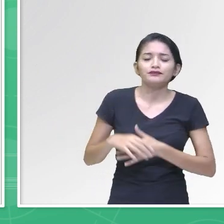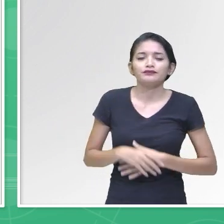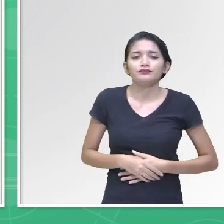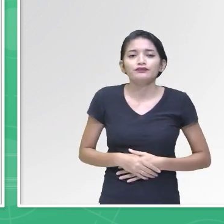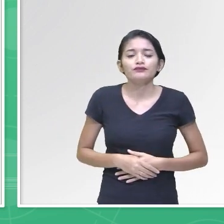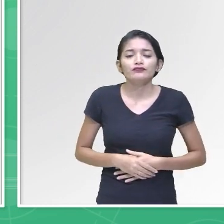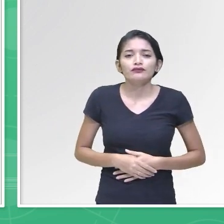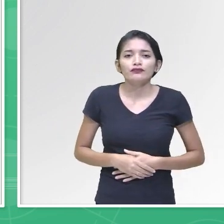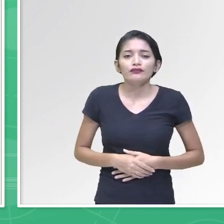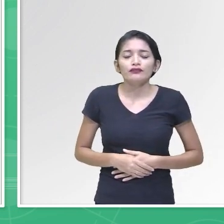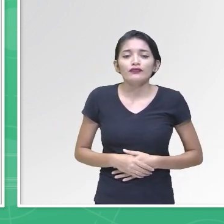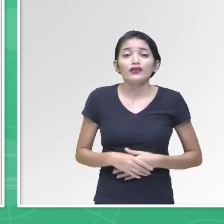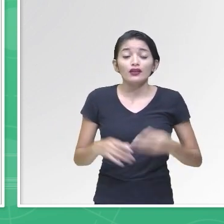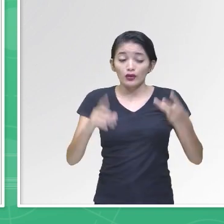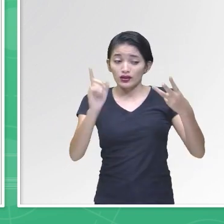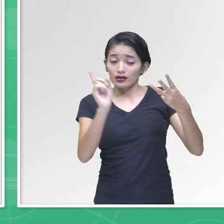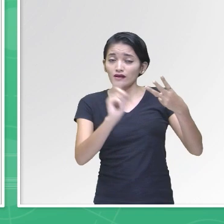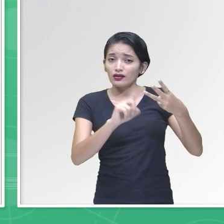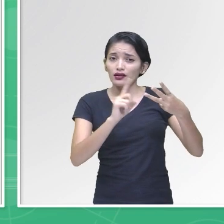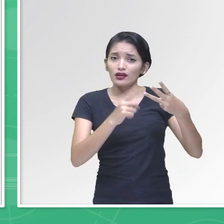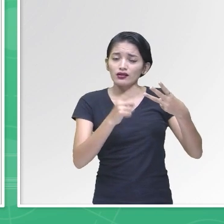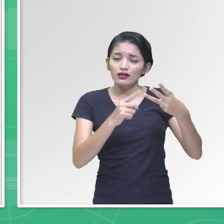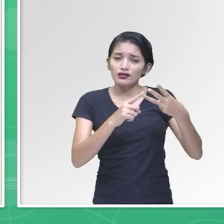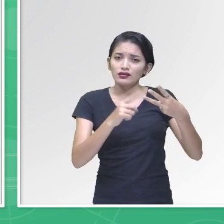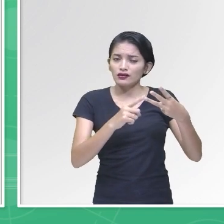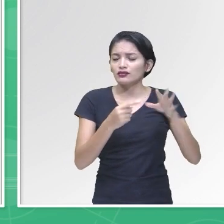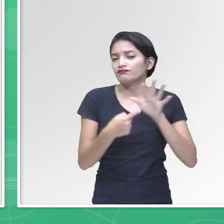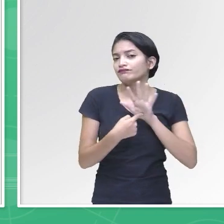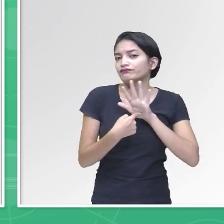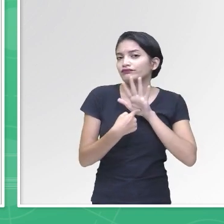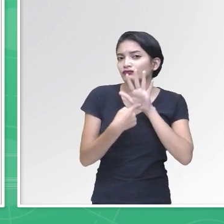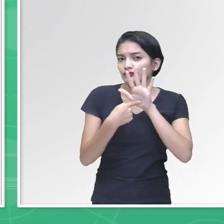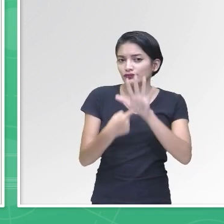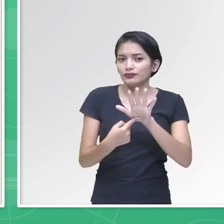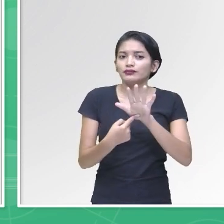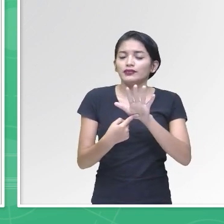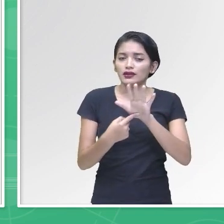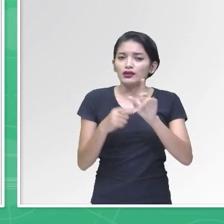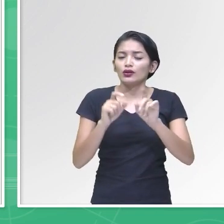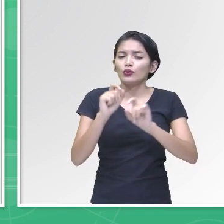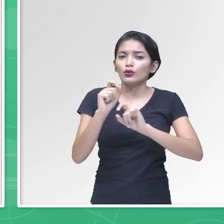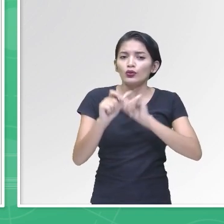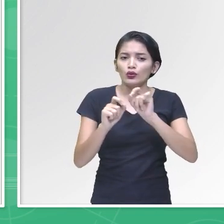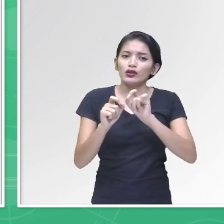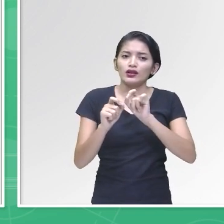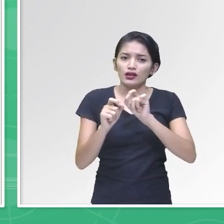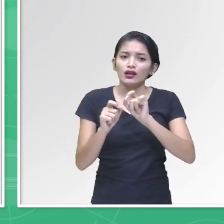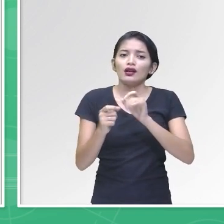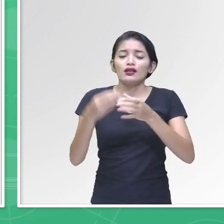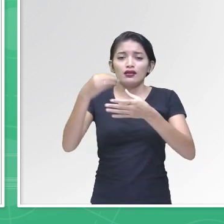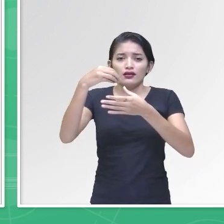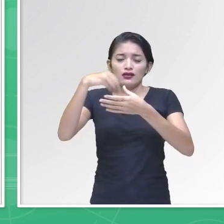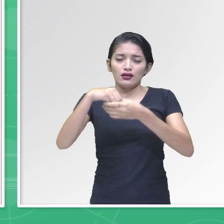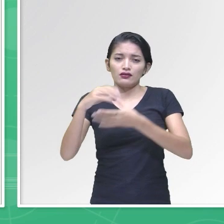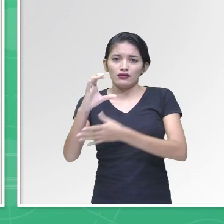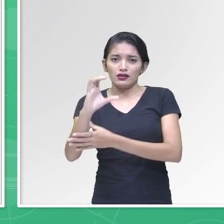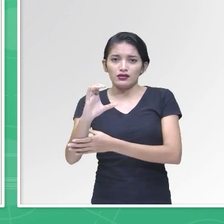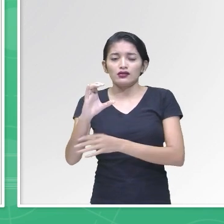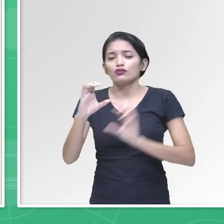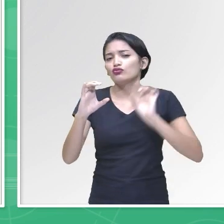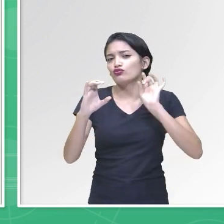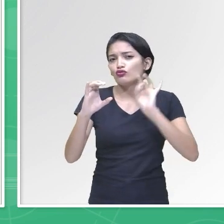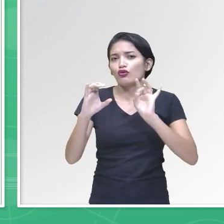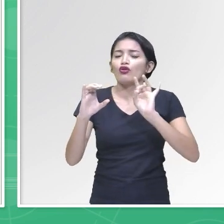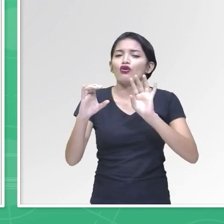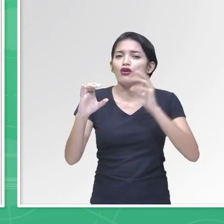E o item 3 está apresentado na alternativa C. Apenas o item